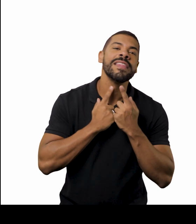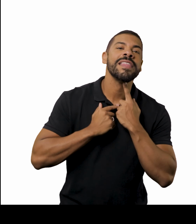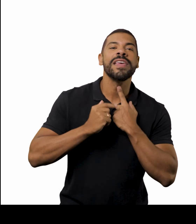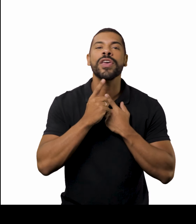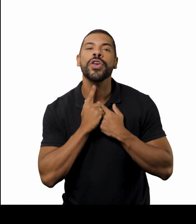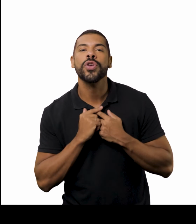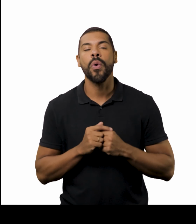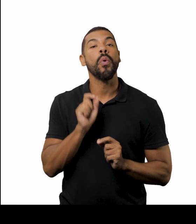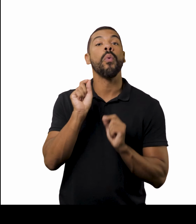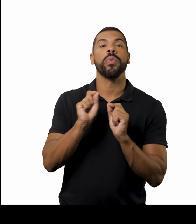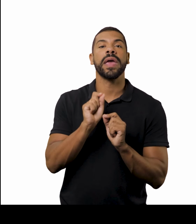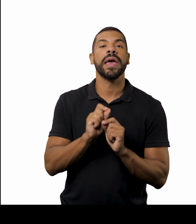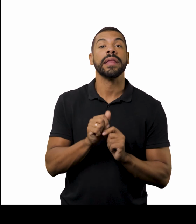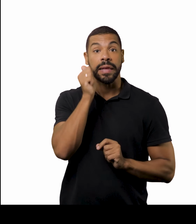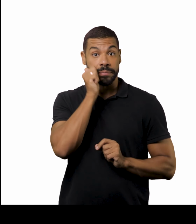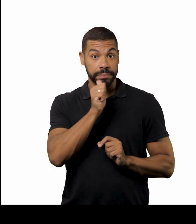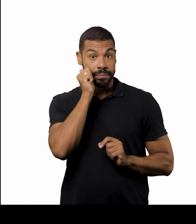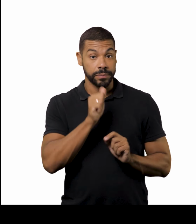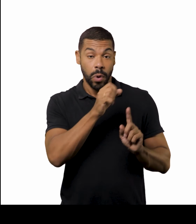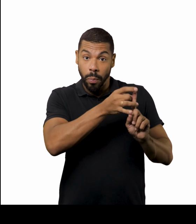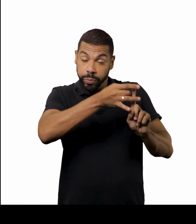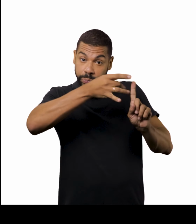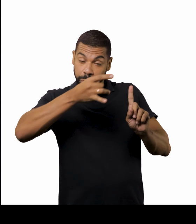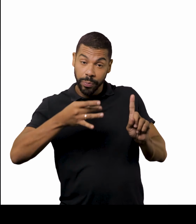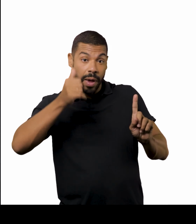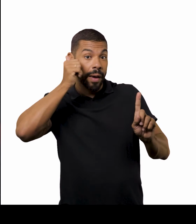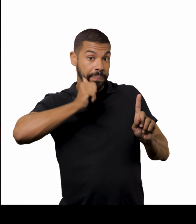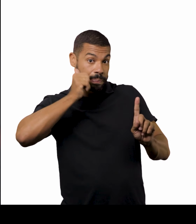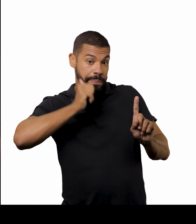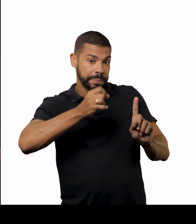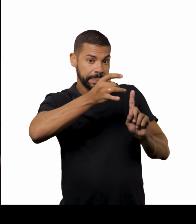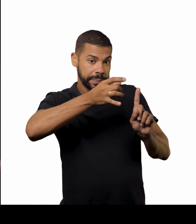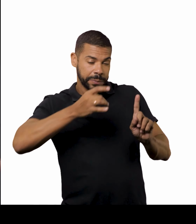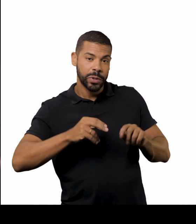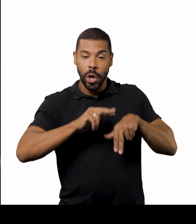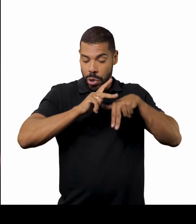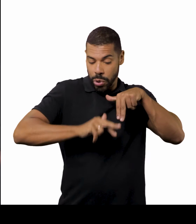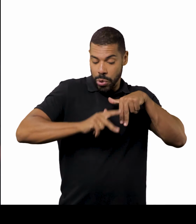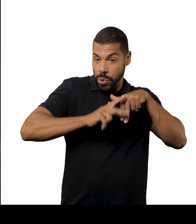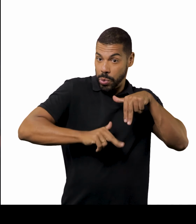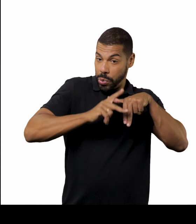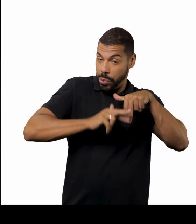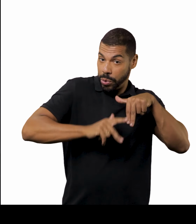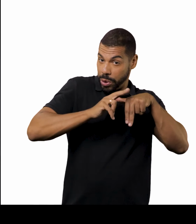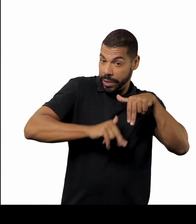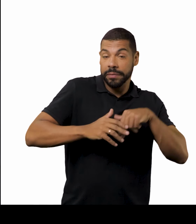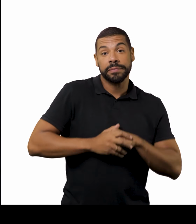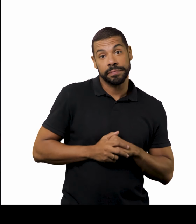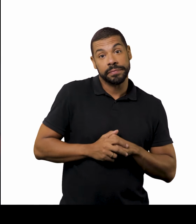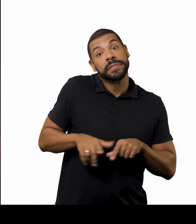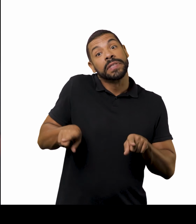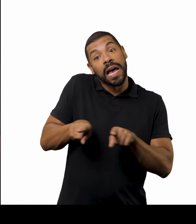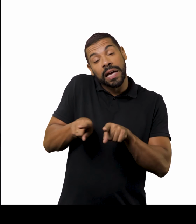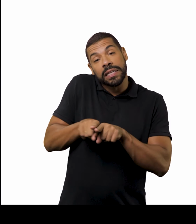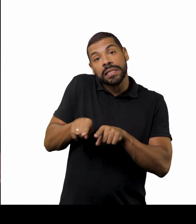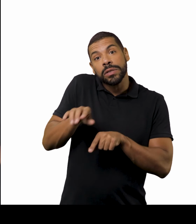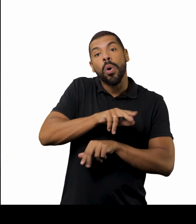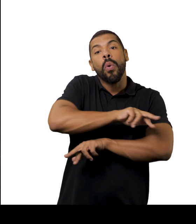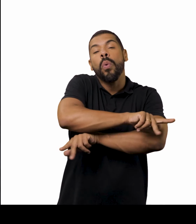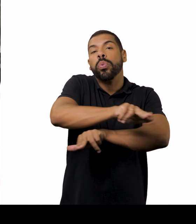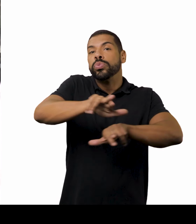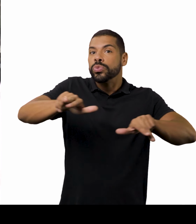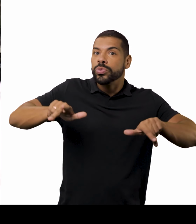queria falar sobre feminicídio, de sem gênero e de dororidade. E via que